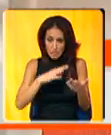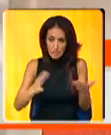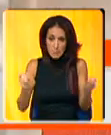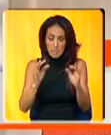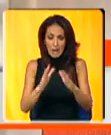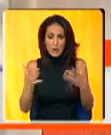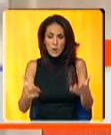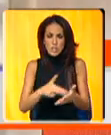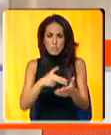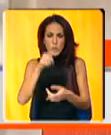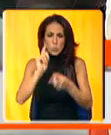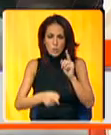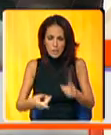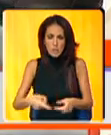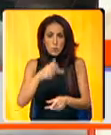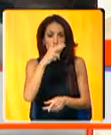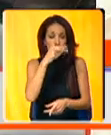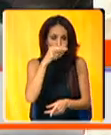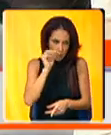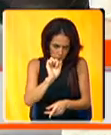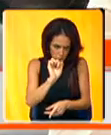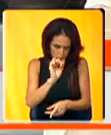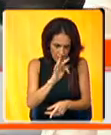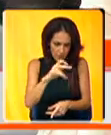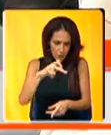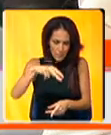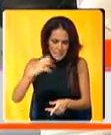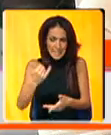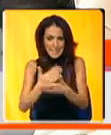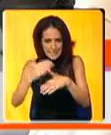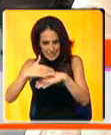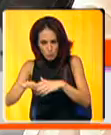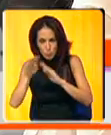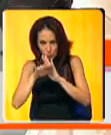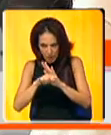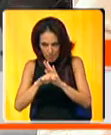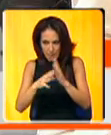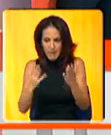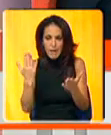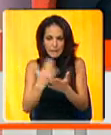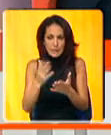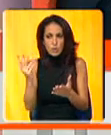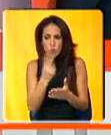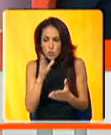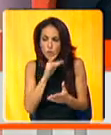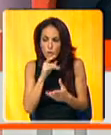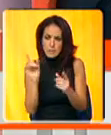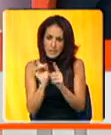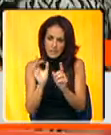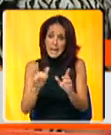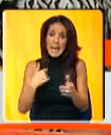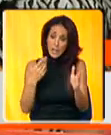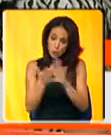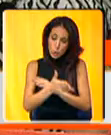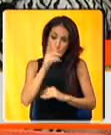Então, mas agora está à espera do quê? Ou seja, é namorado da Fanny até ela sair? Sim, até termos uma conversa e ela entrou com a